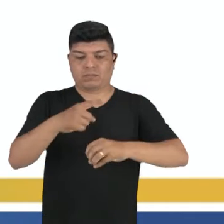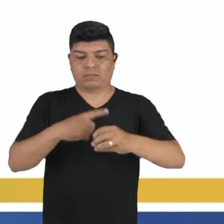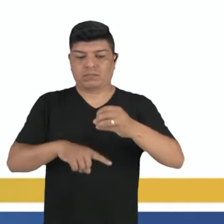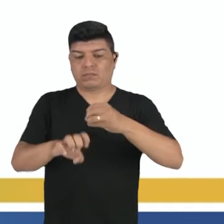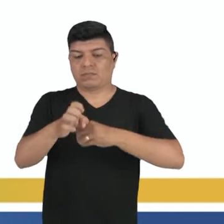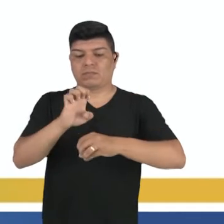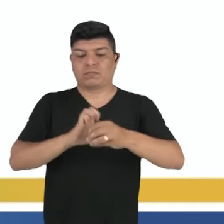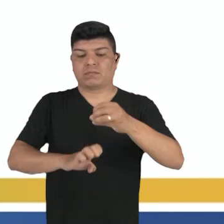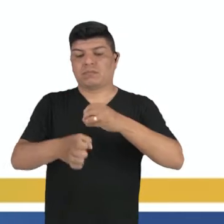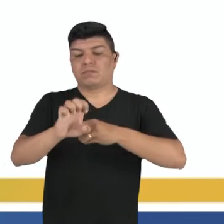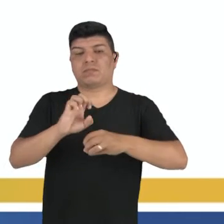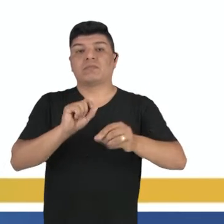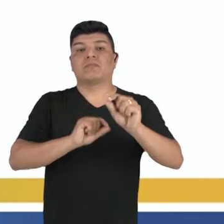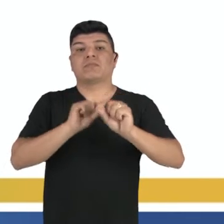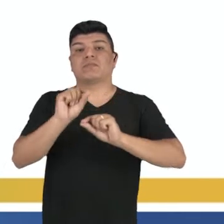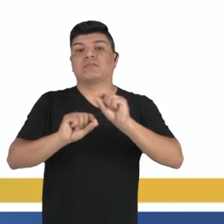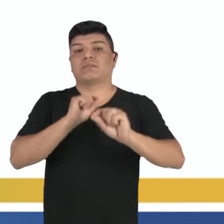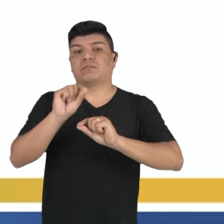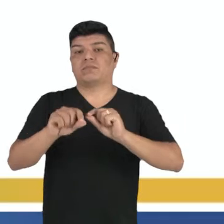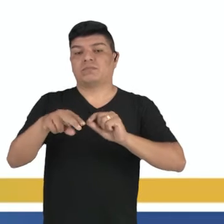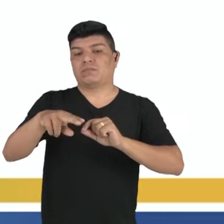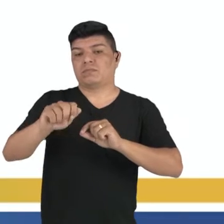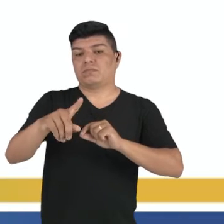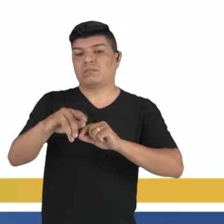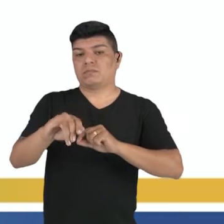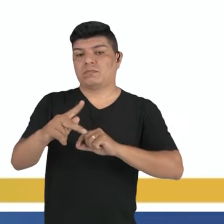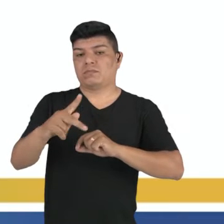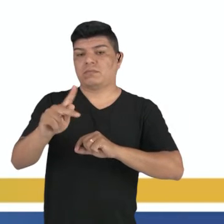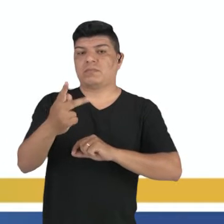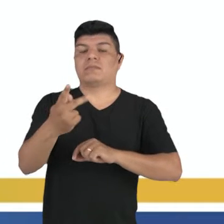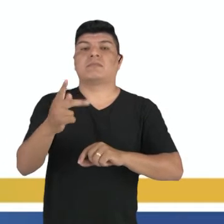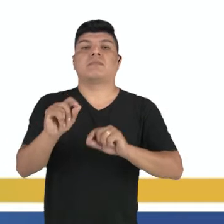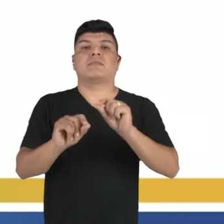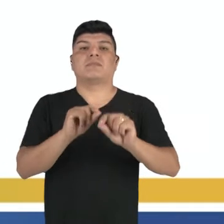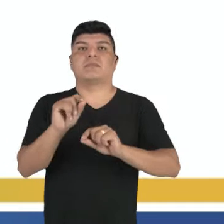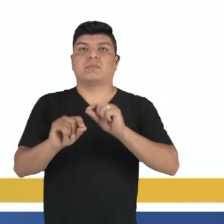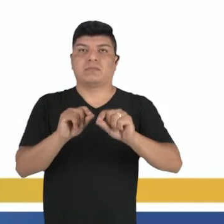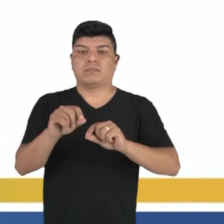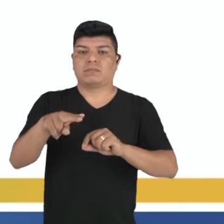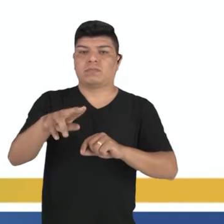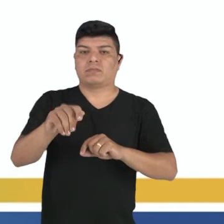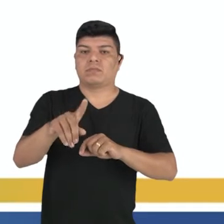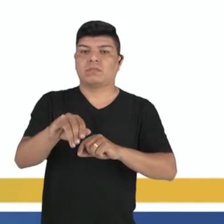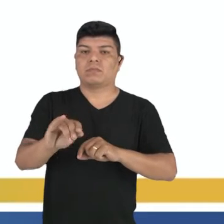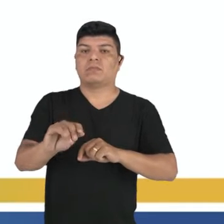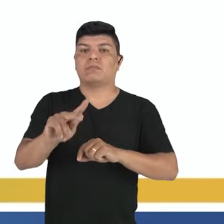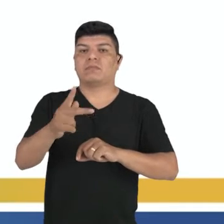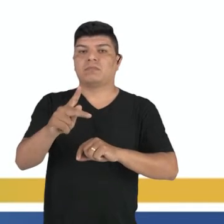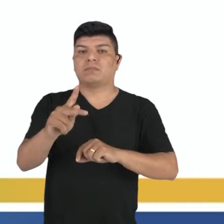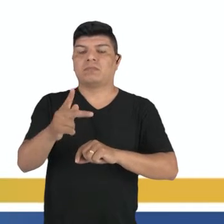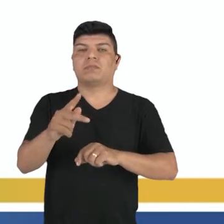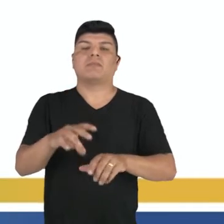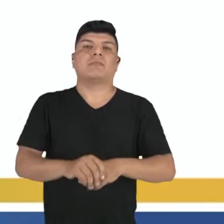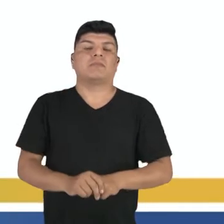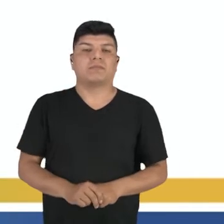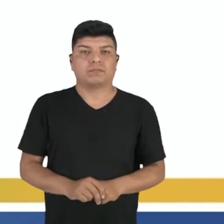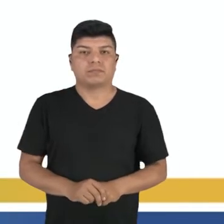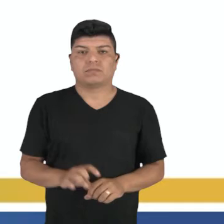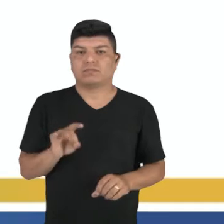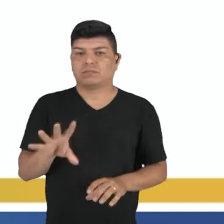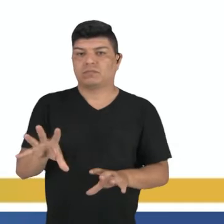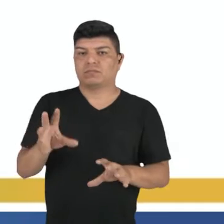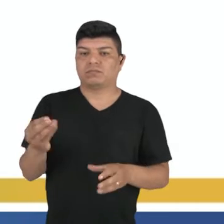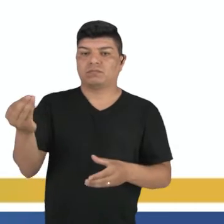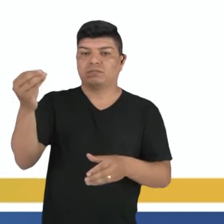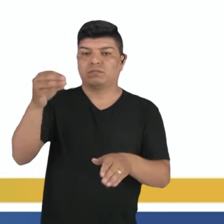de hidrogênio eles se tornam nade PH é um na DP né Essa molécula apenas com a